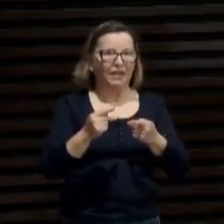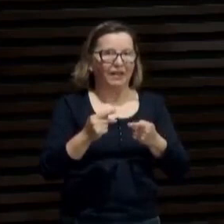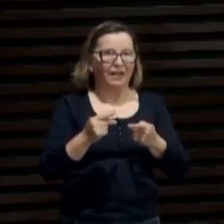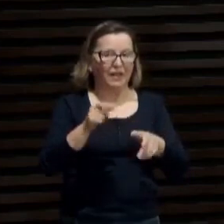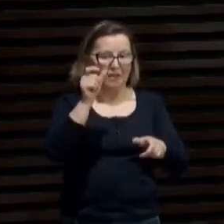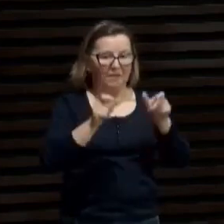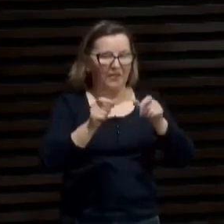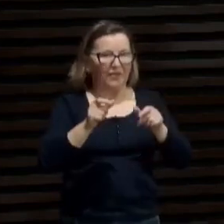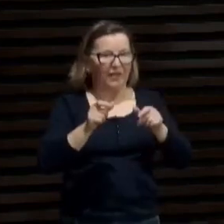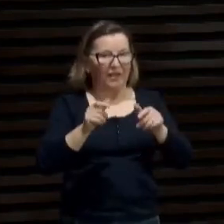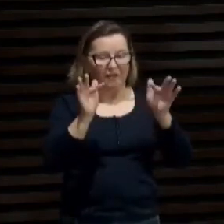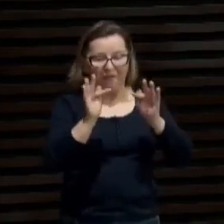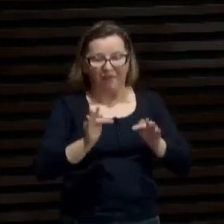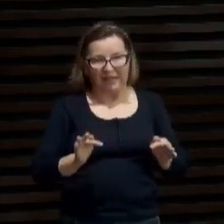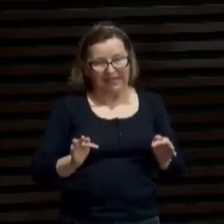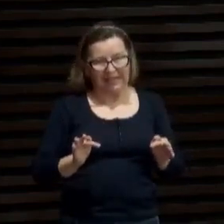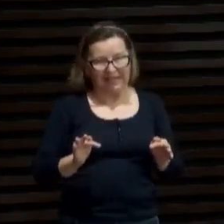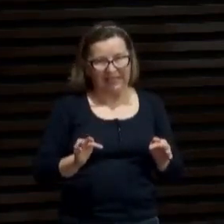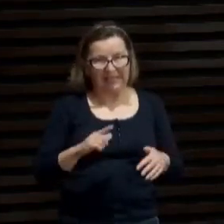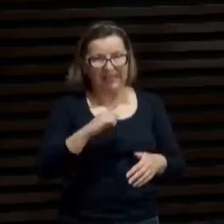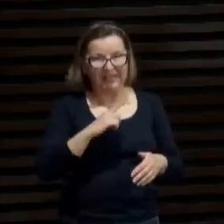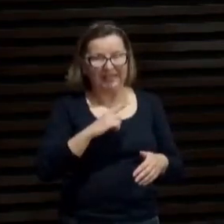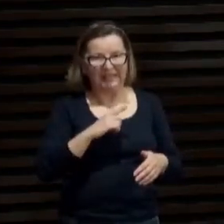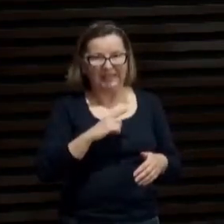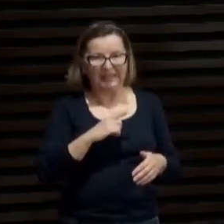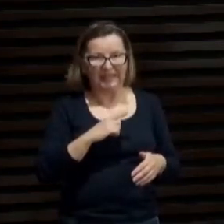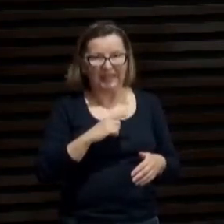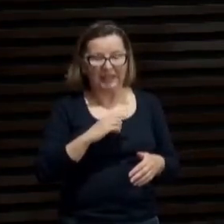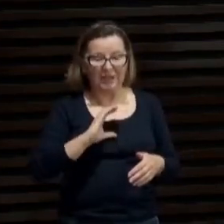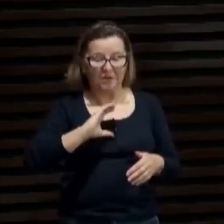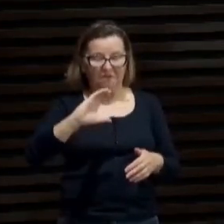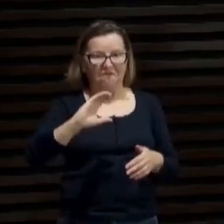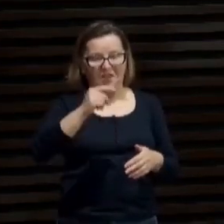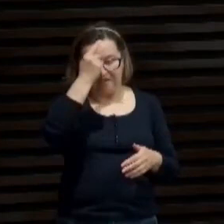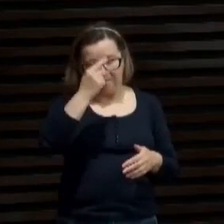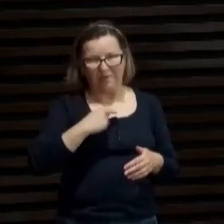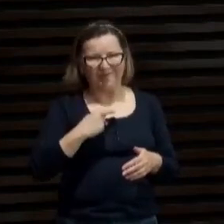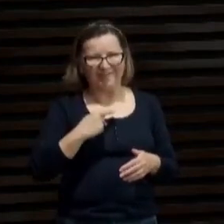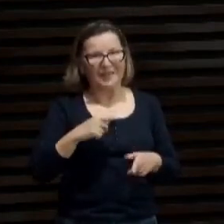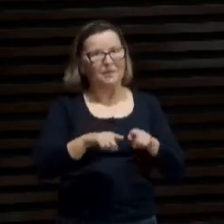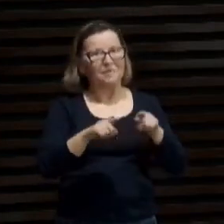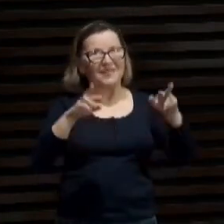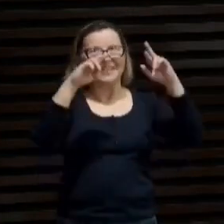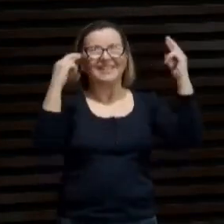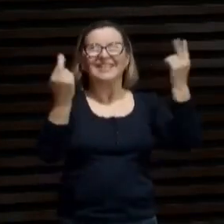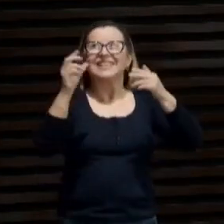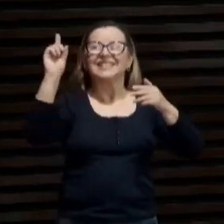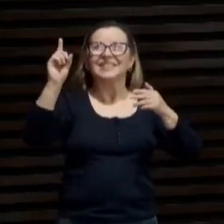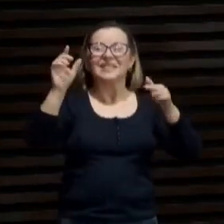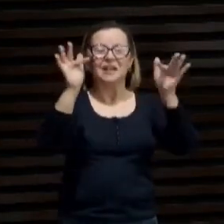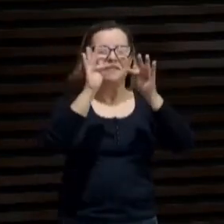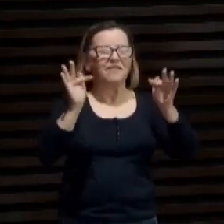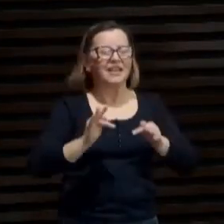boa autoestima. Aquele que tem autoconfiança. Mas no reino de Deus, bem-aventurado é aquele que é pobre